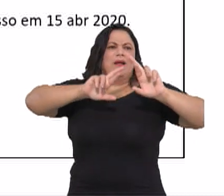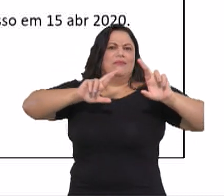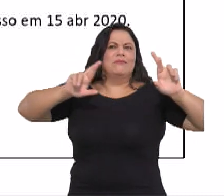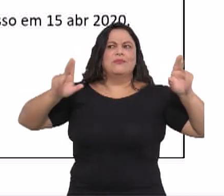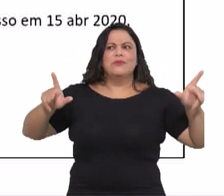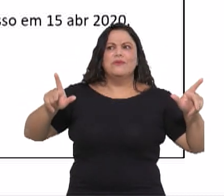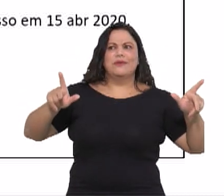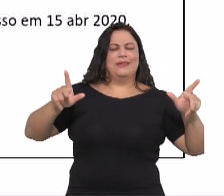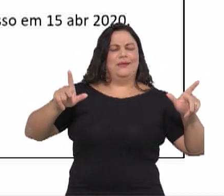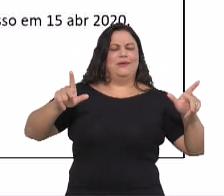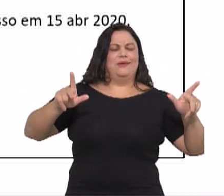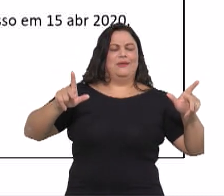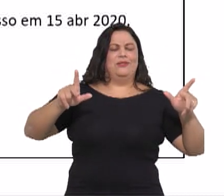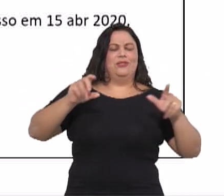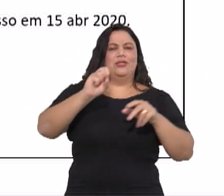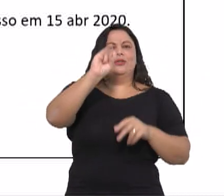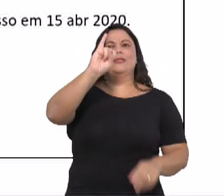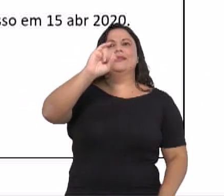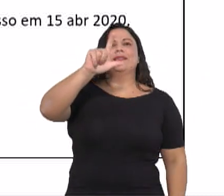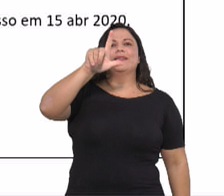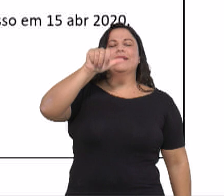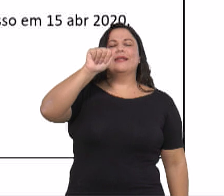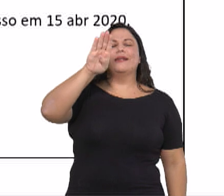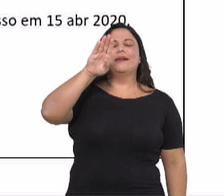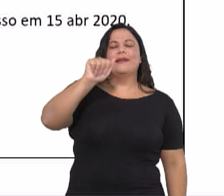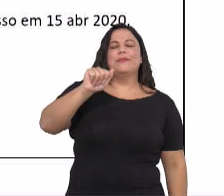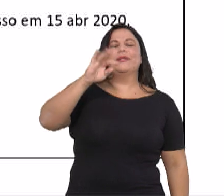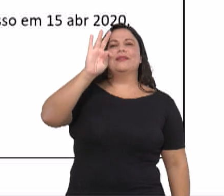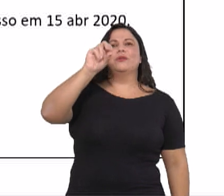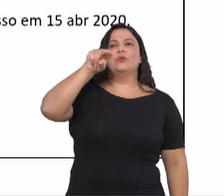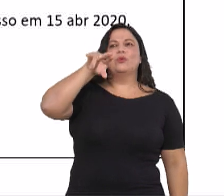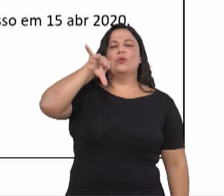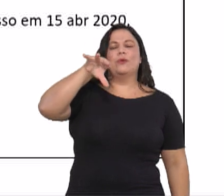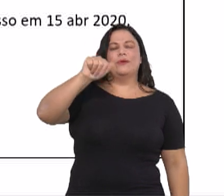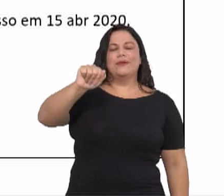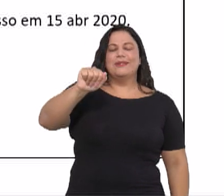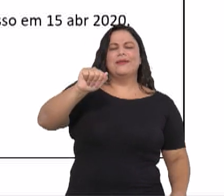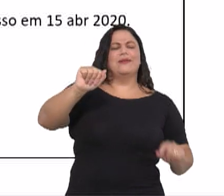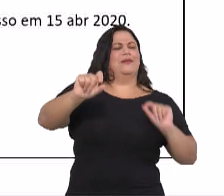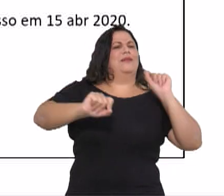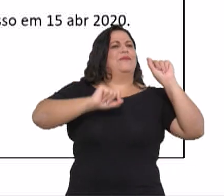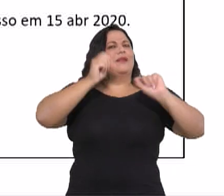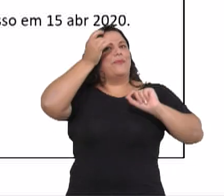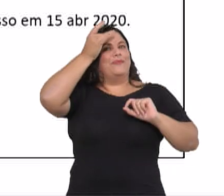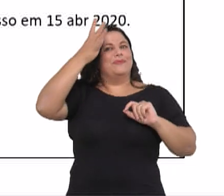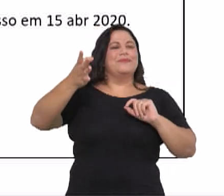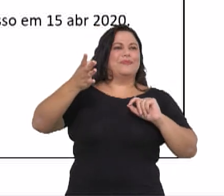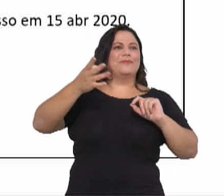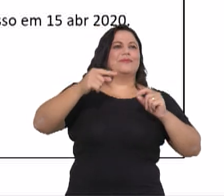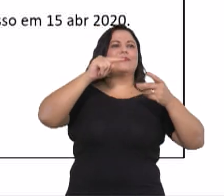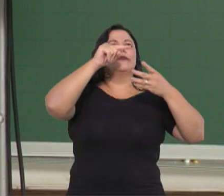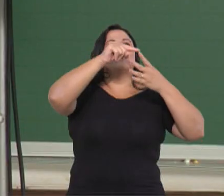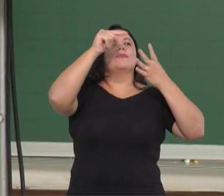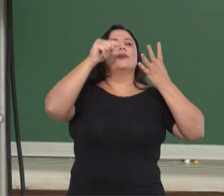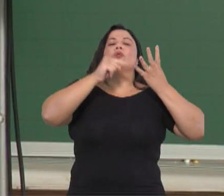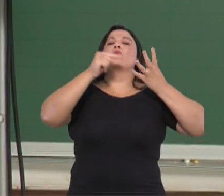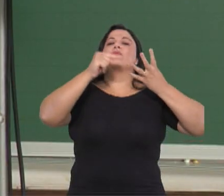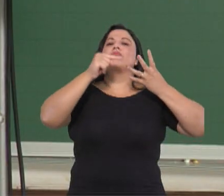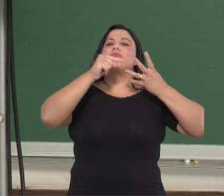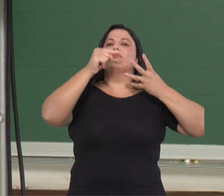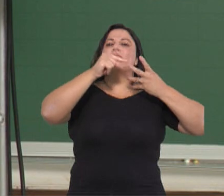sílabas tônicas para ficar mais fácil da gente contar. Então eu tenho, ó, 1, 2, 3,